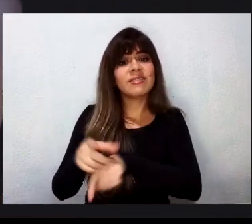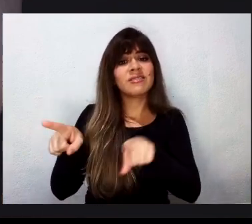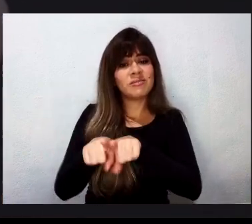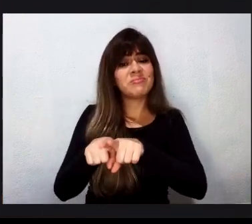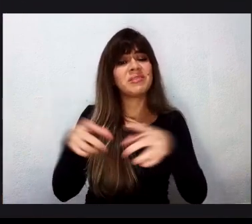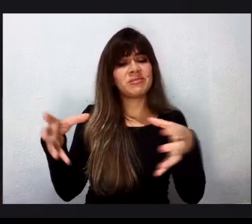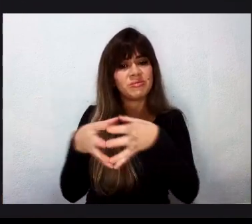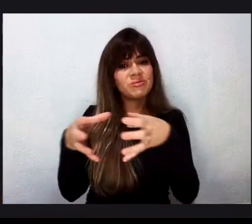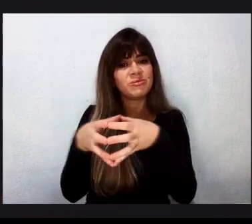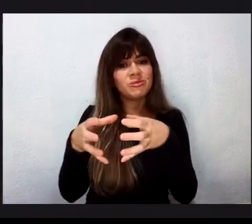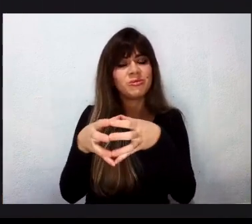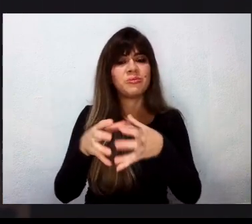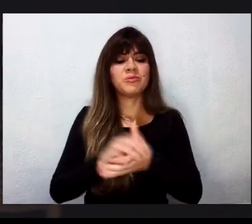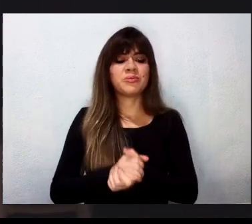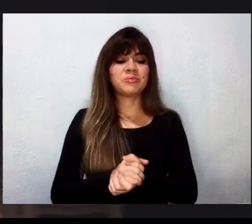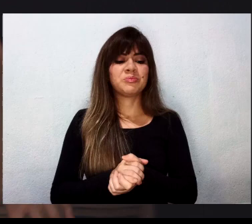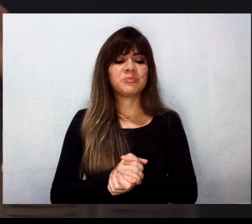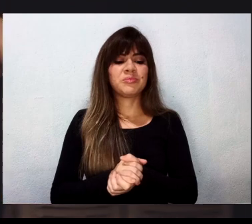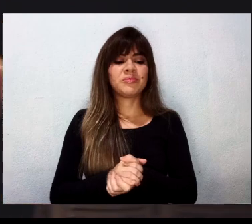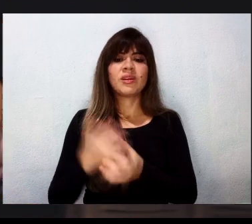no grupo, que